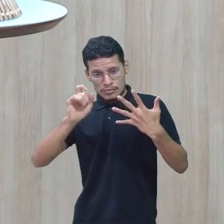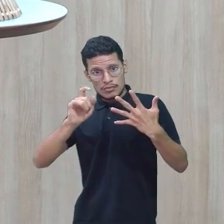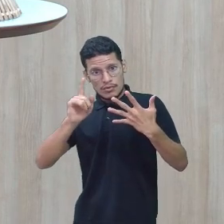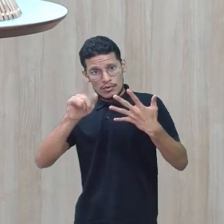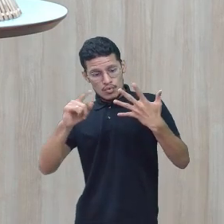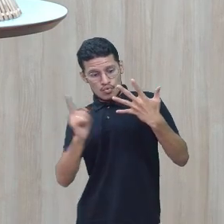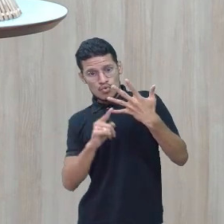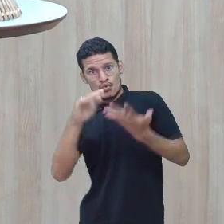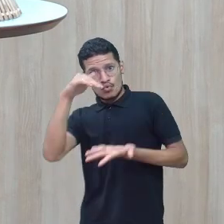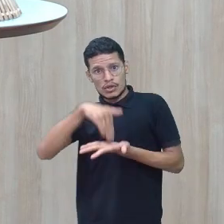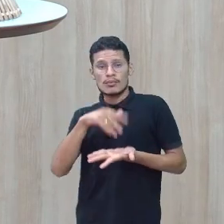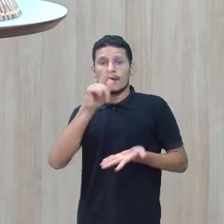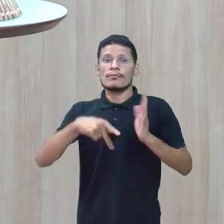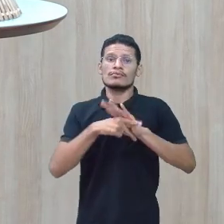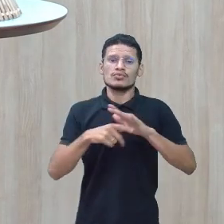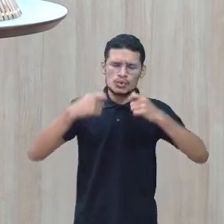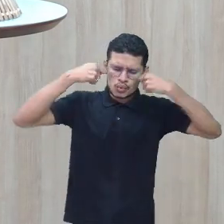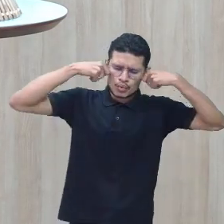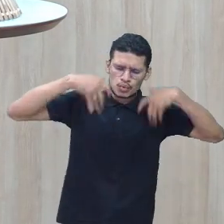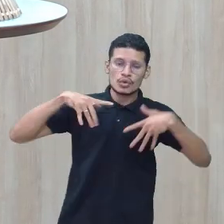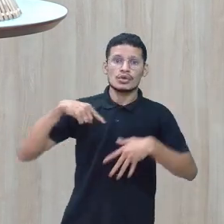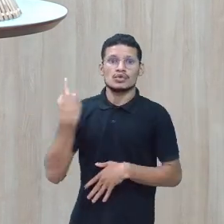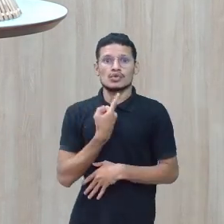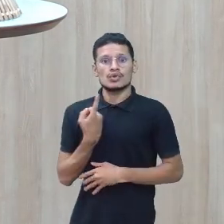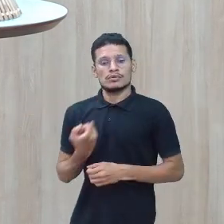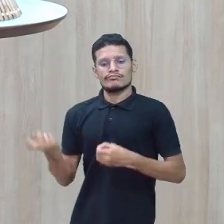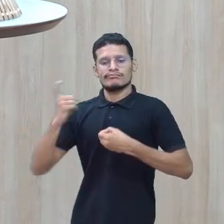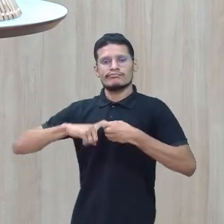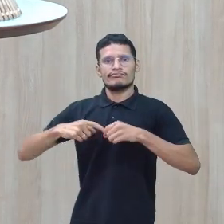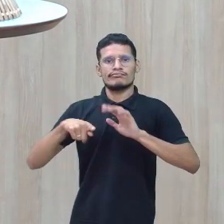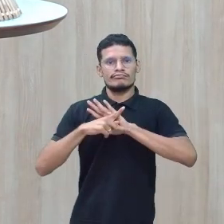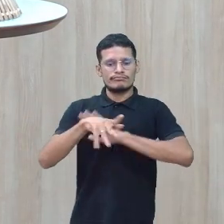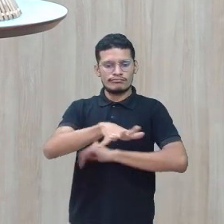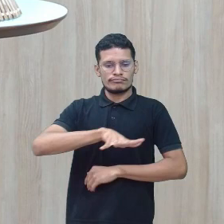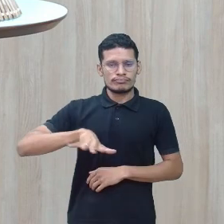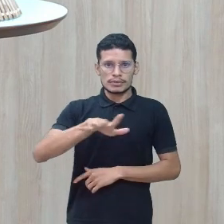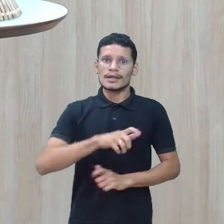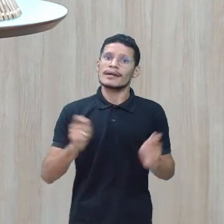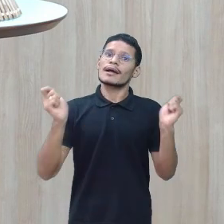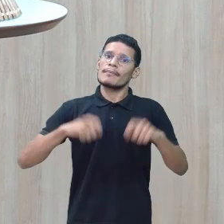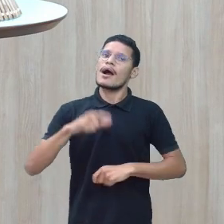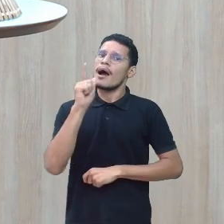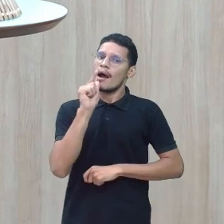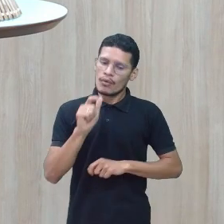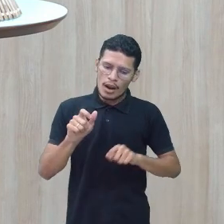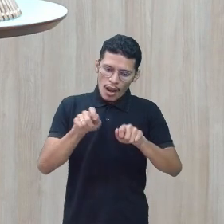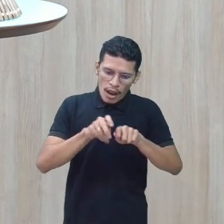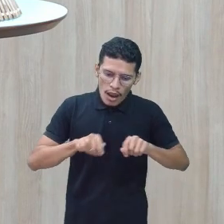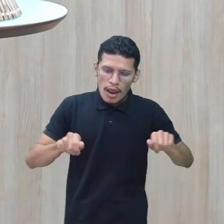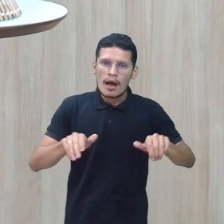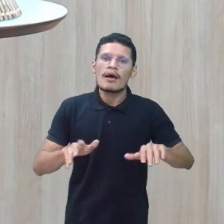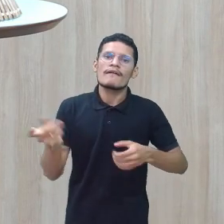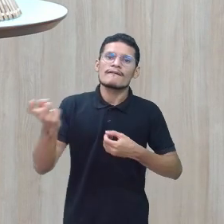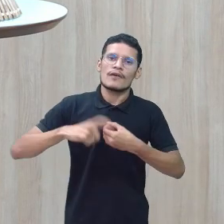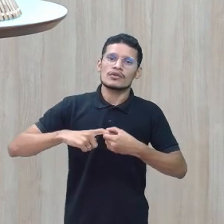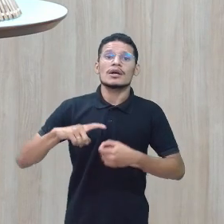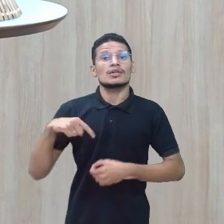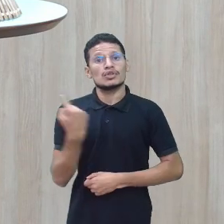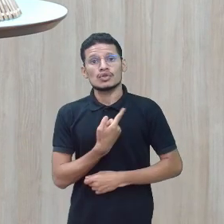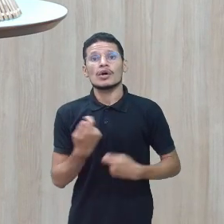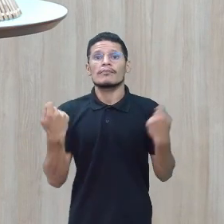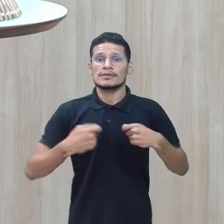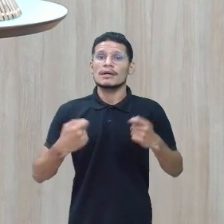quando nós transpiramos também devolvemos ao ambiente também essa água tão rica que nós